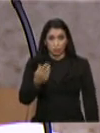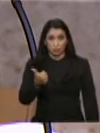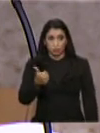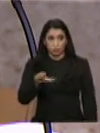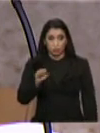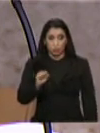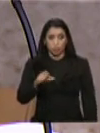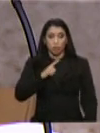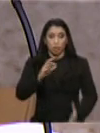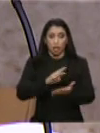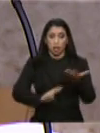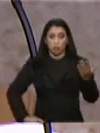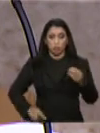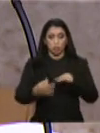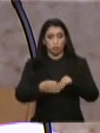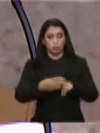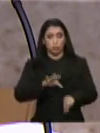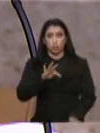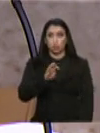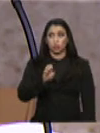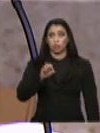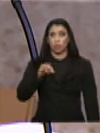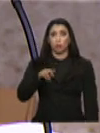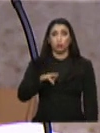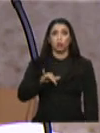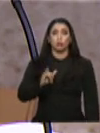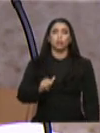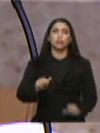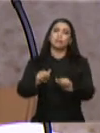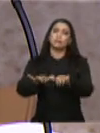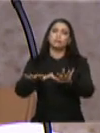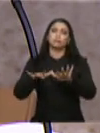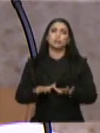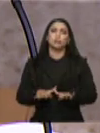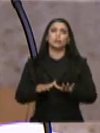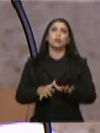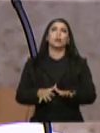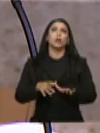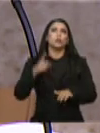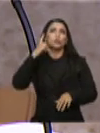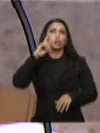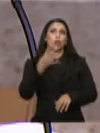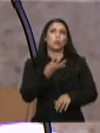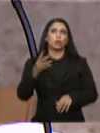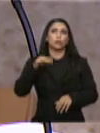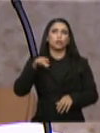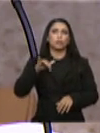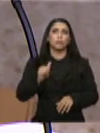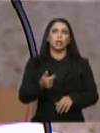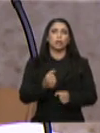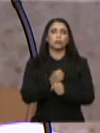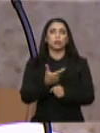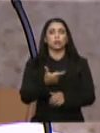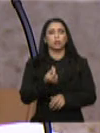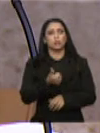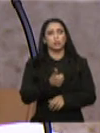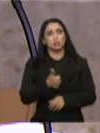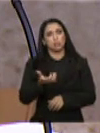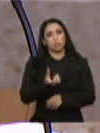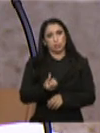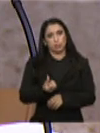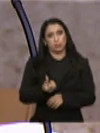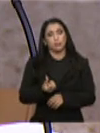2418, sob a relatoria do ministro Teori Zavascki, Tribunal Pleno, julgamento em 4 de maio de 2016